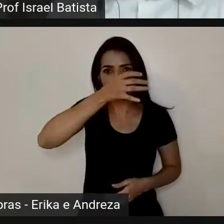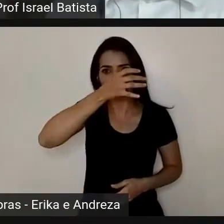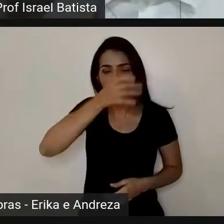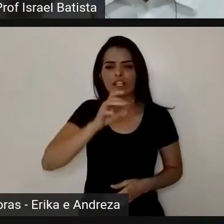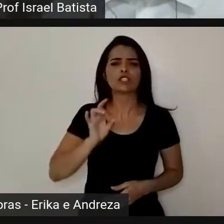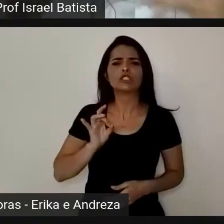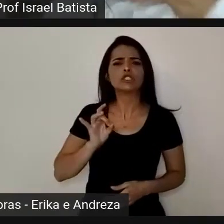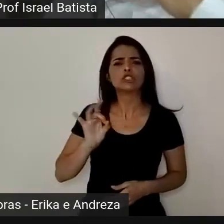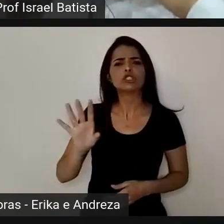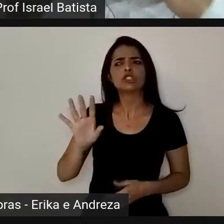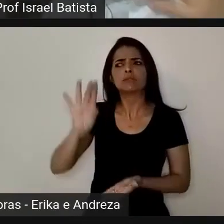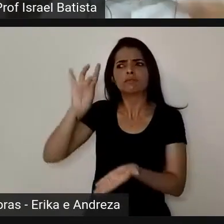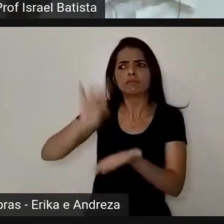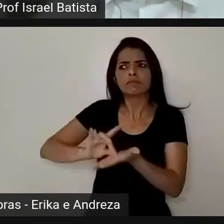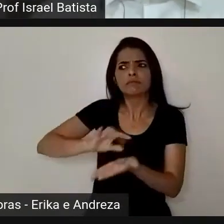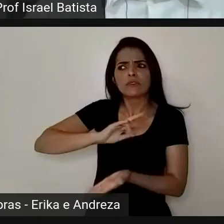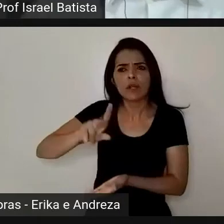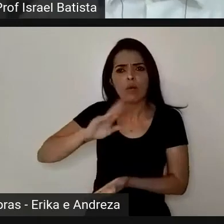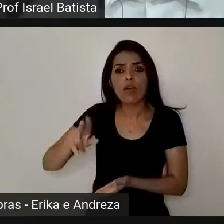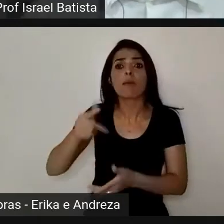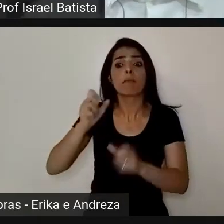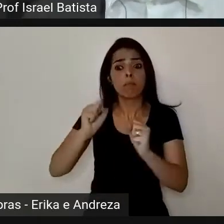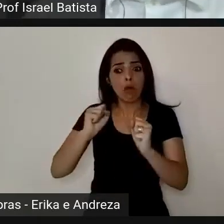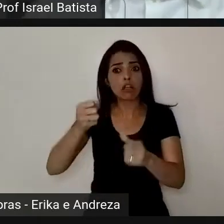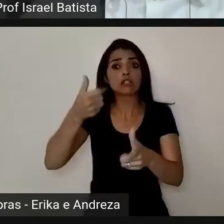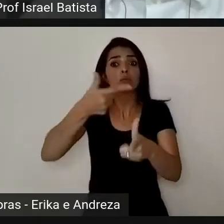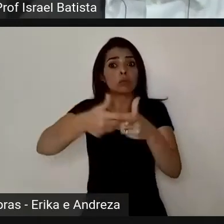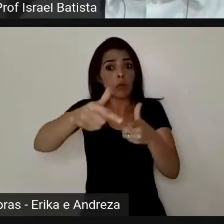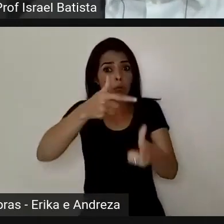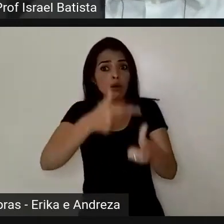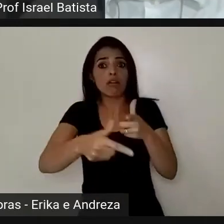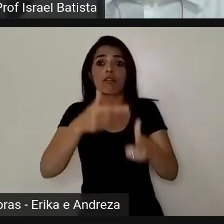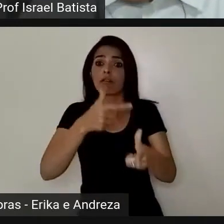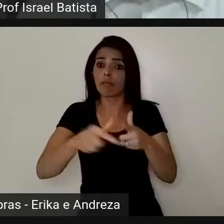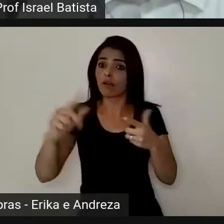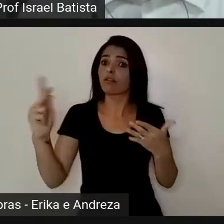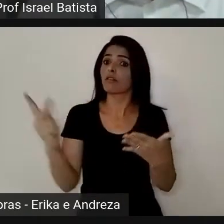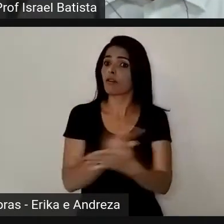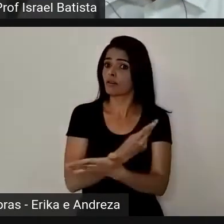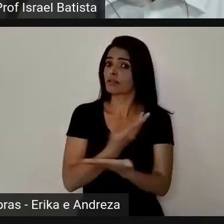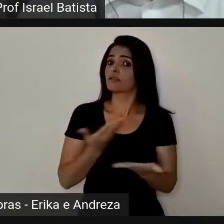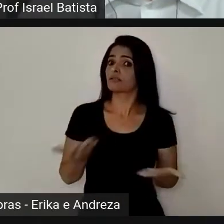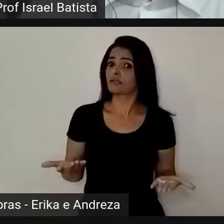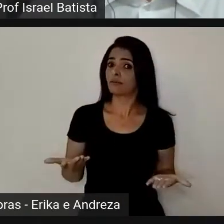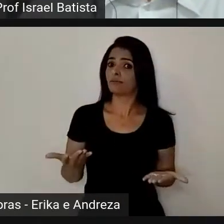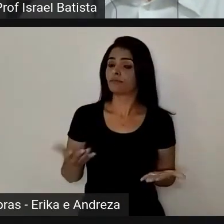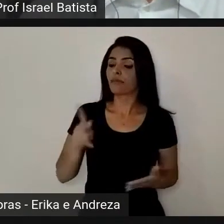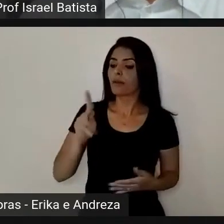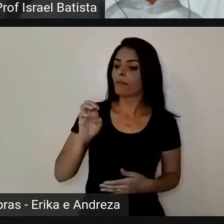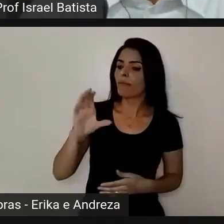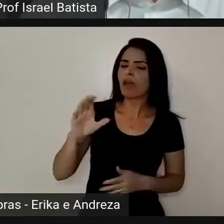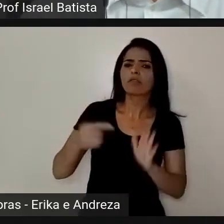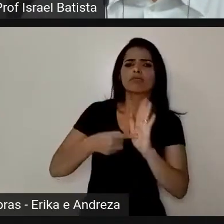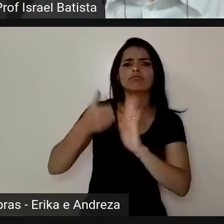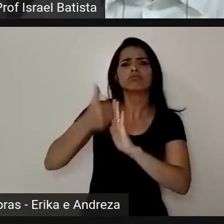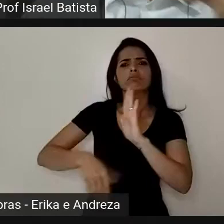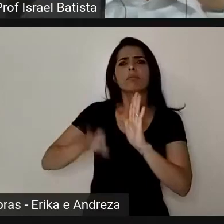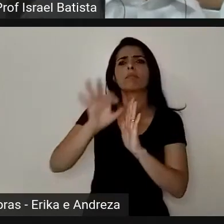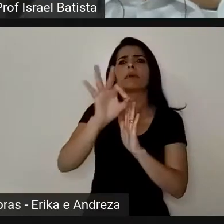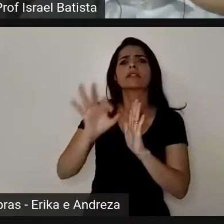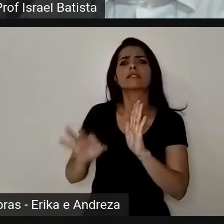sólidas, pode ser um problema também. Então, a PEC, por exemplo, não diz qual vai ser o percentual